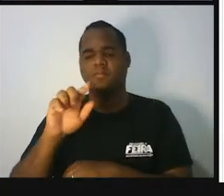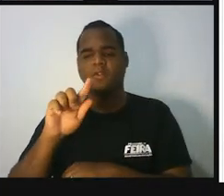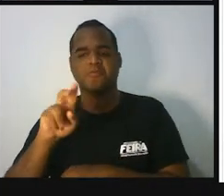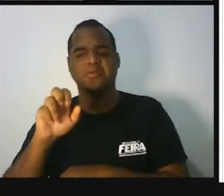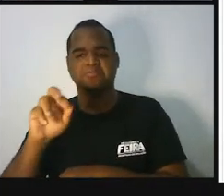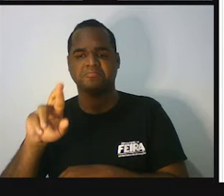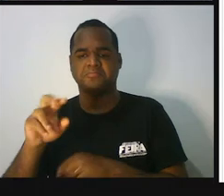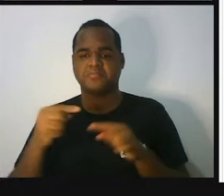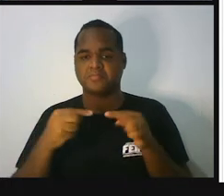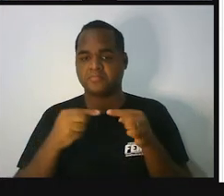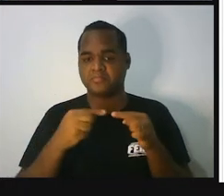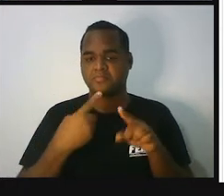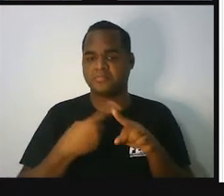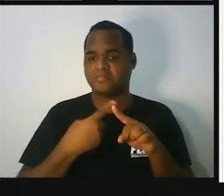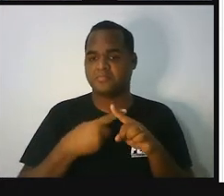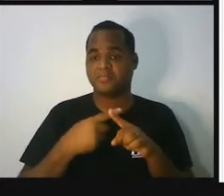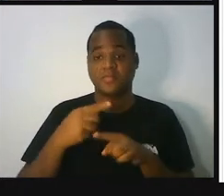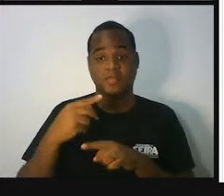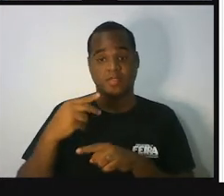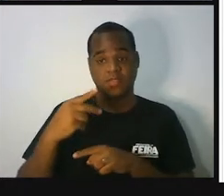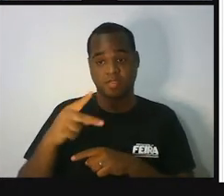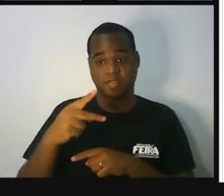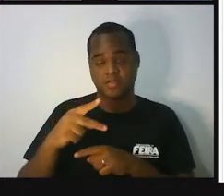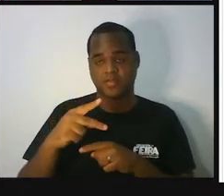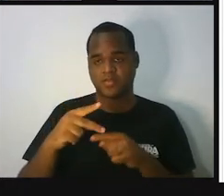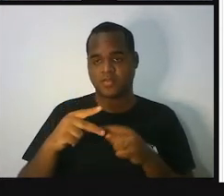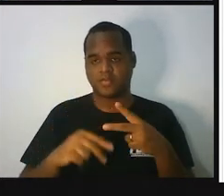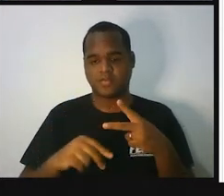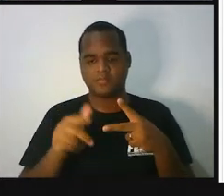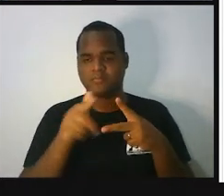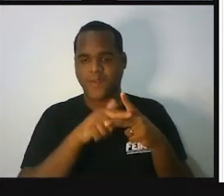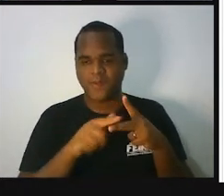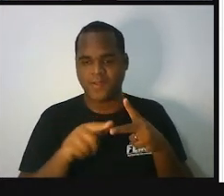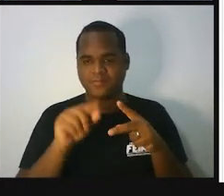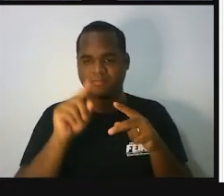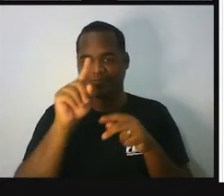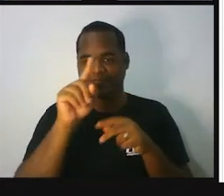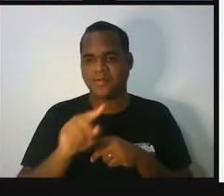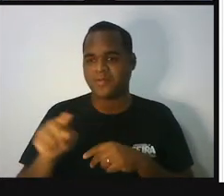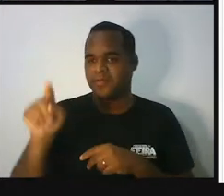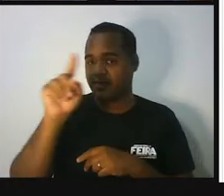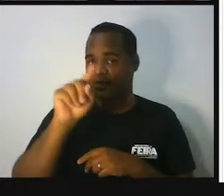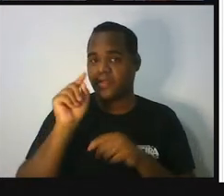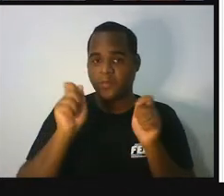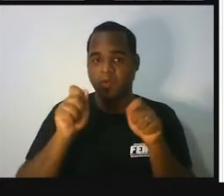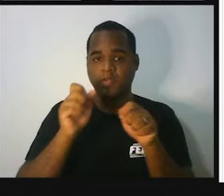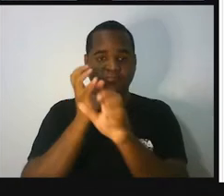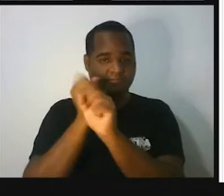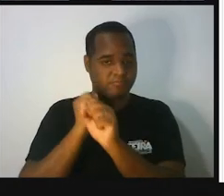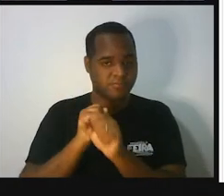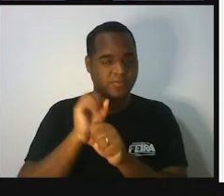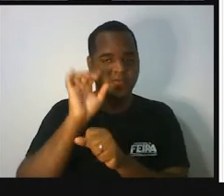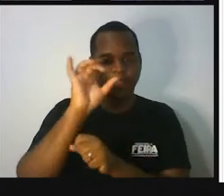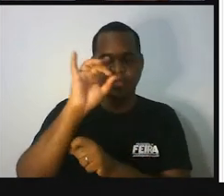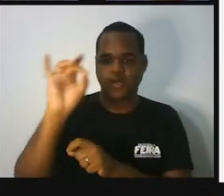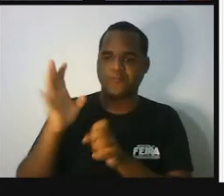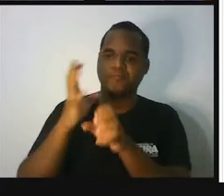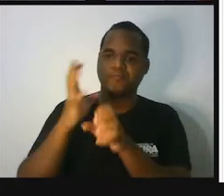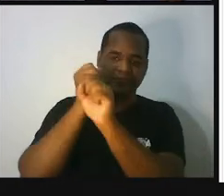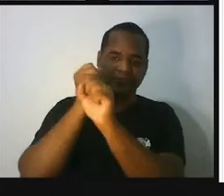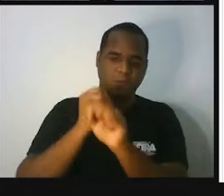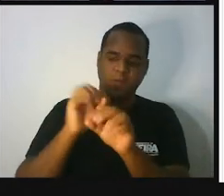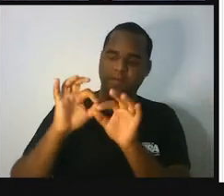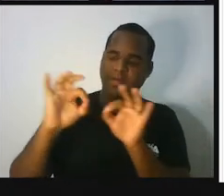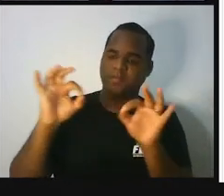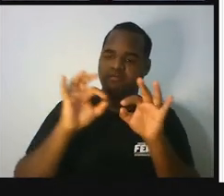Um polígono, ele é regular quando a gente medir os lados deles